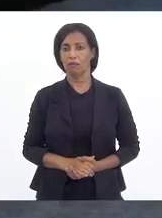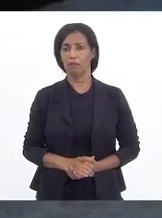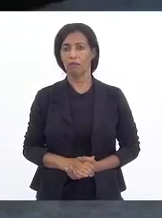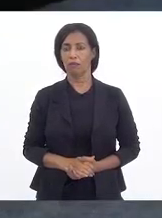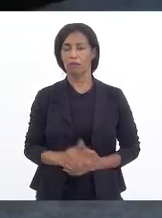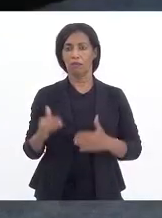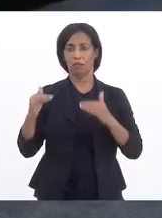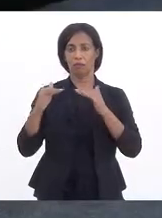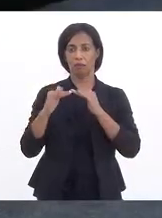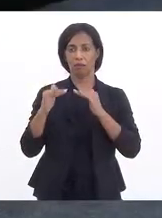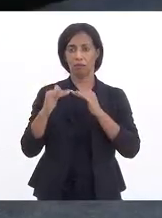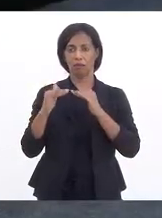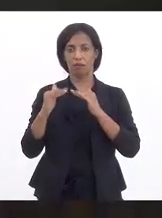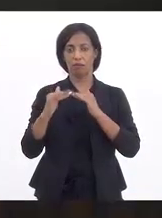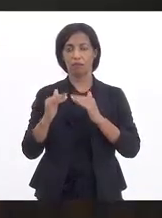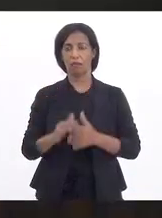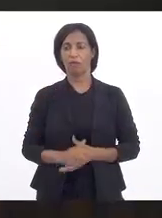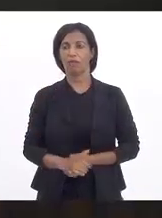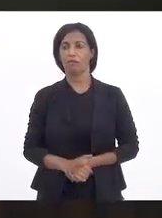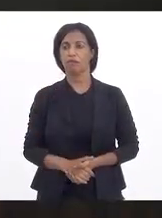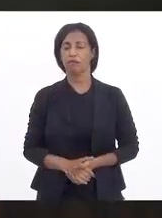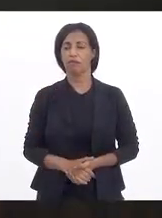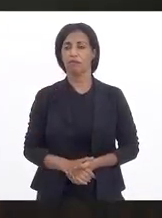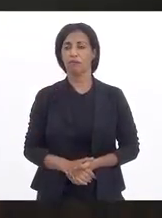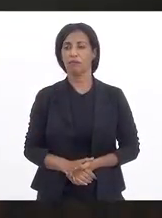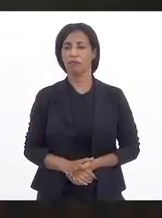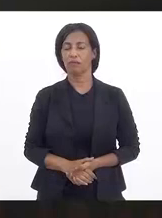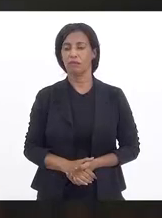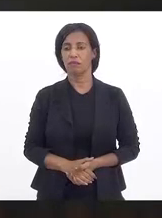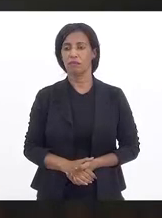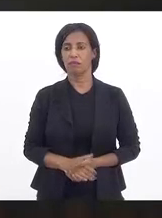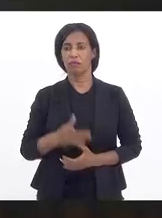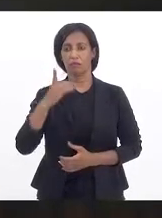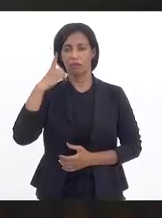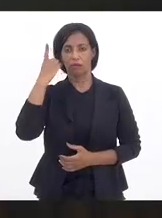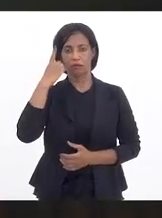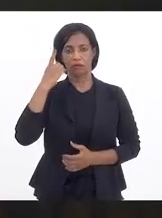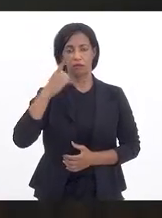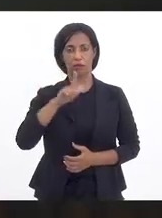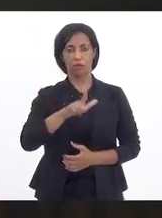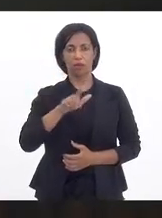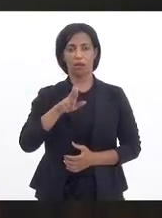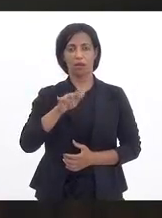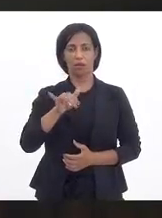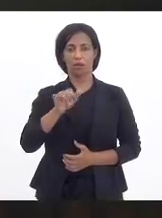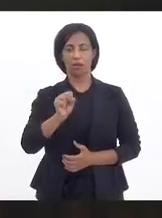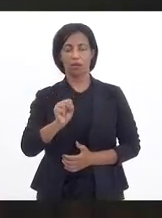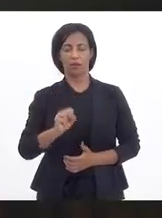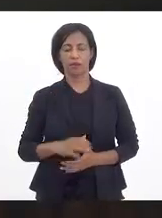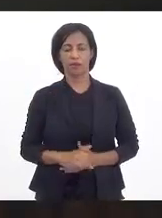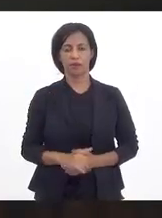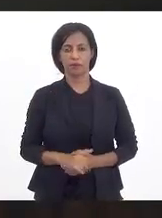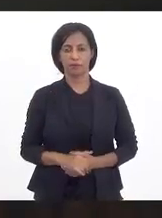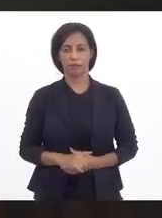é favorável presidente o Deputado Luiz Martins